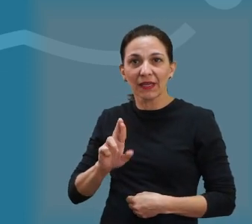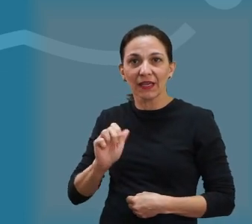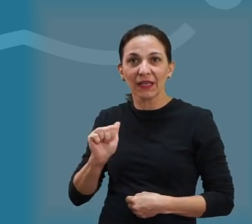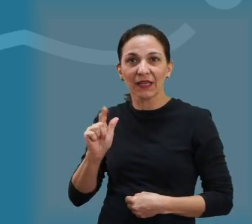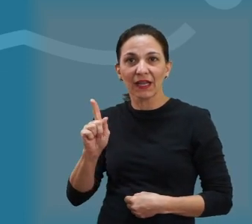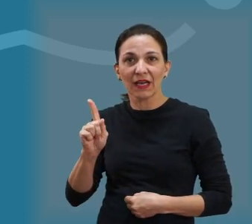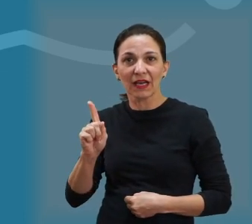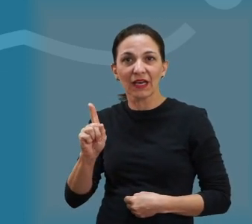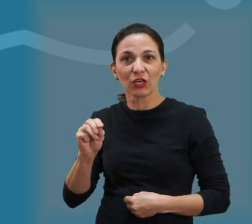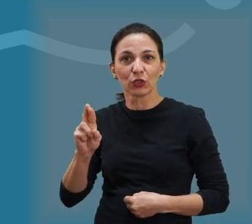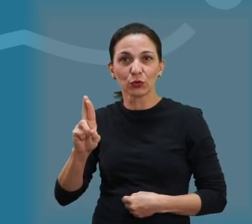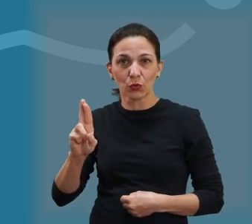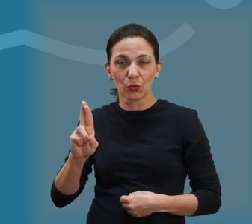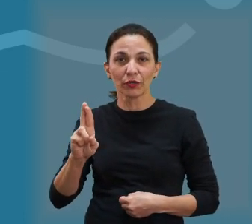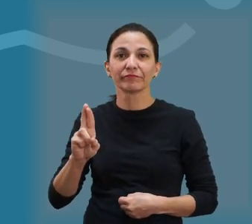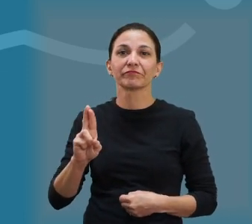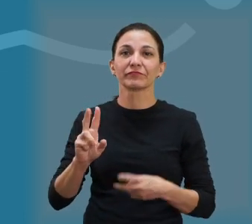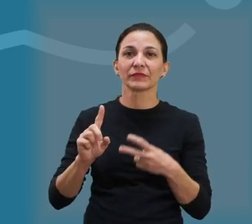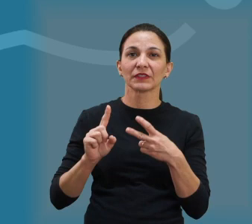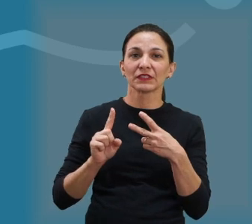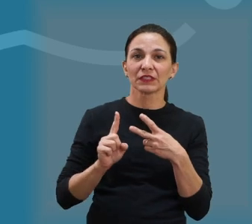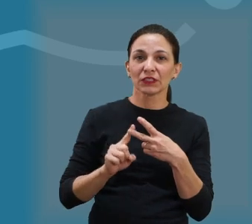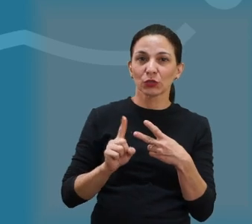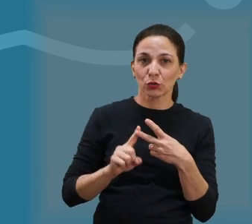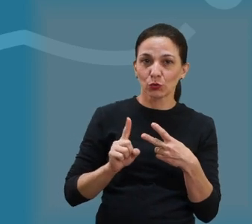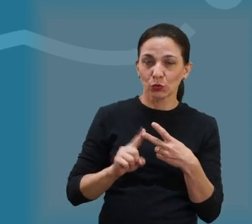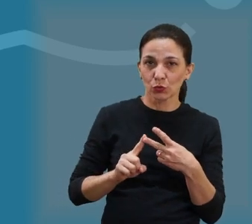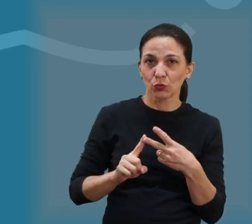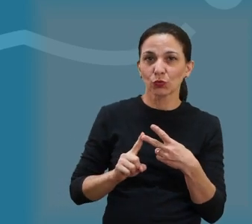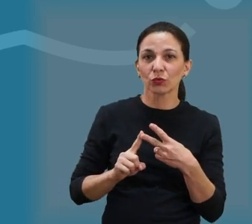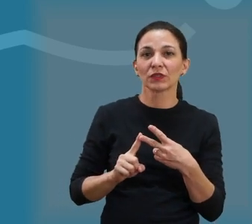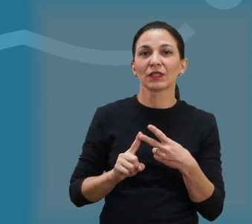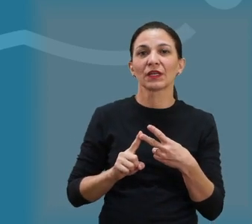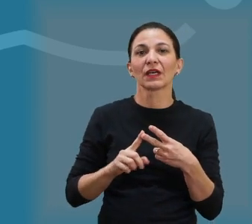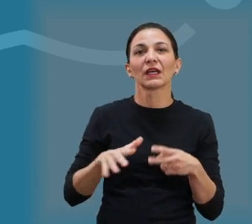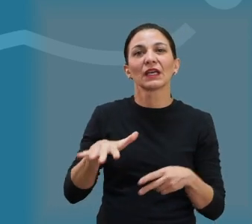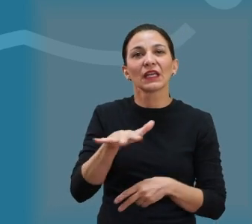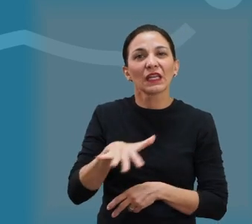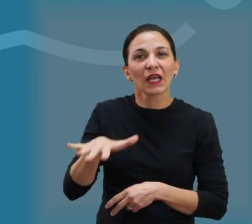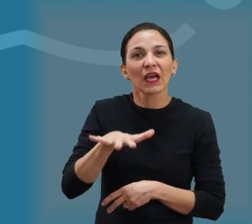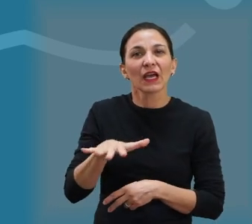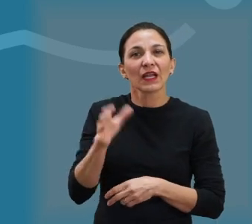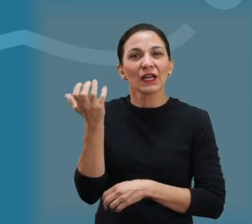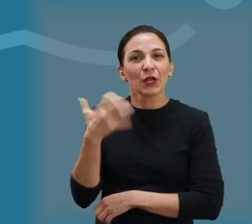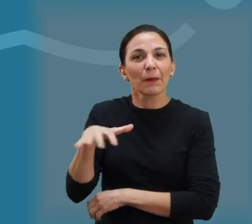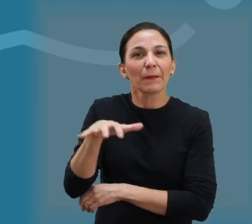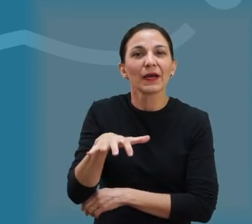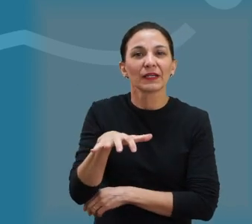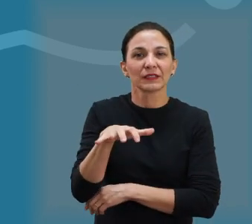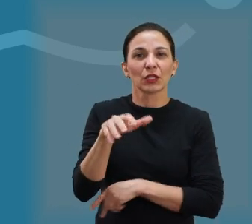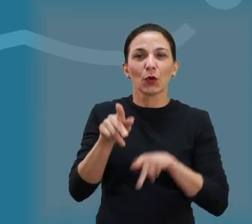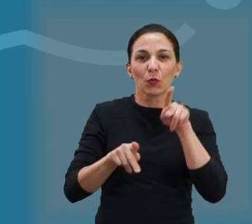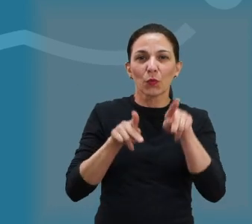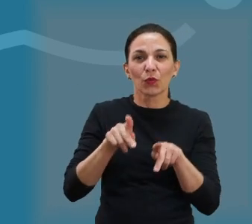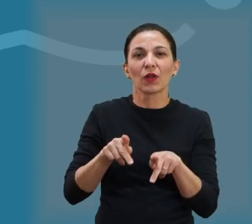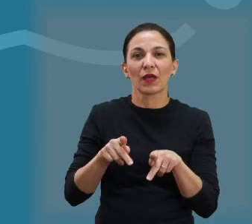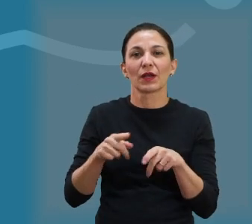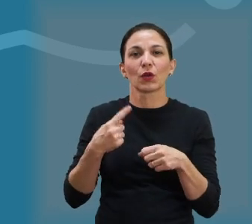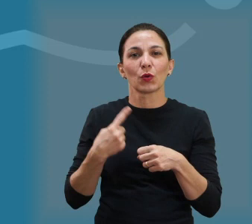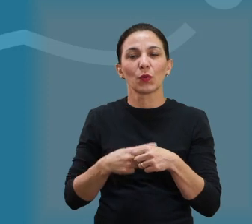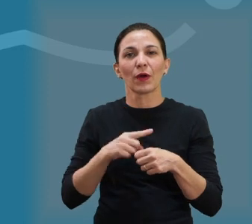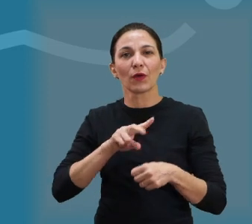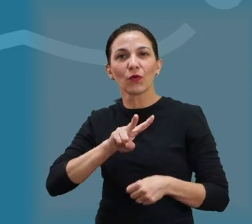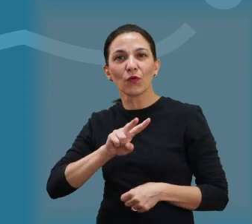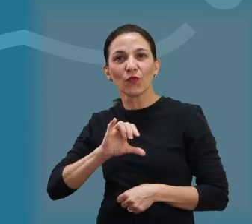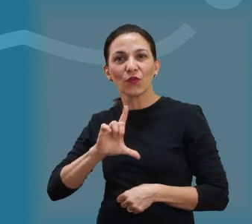Maria Moraes Giovani mais no Jardim Imperador a segunda na Praça Popular